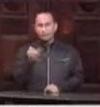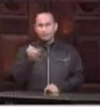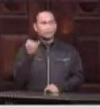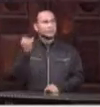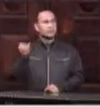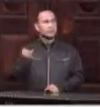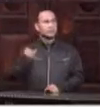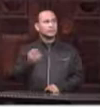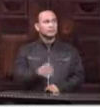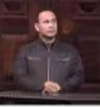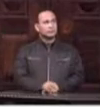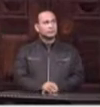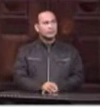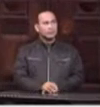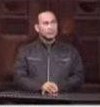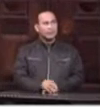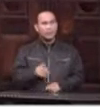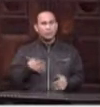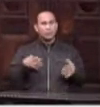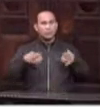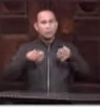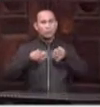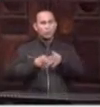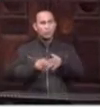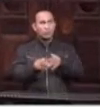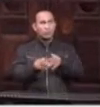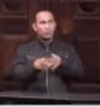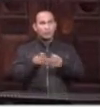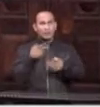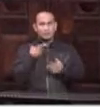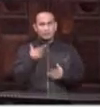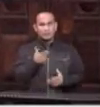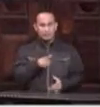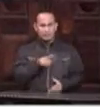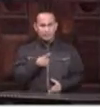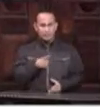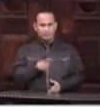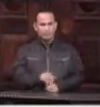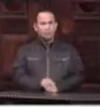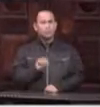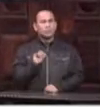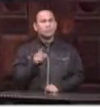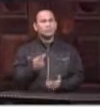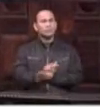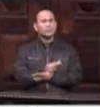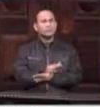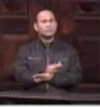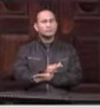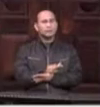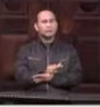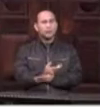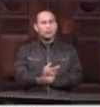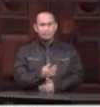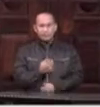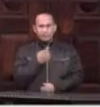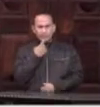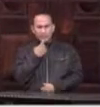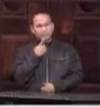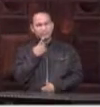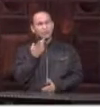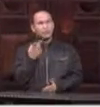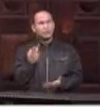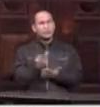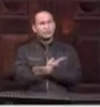importante e interessante, que é a campanha Liberte o Nosso Sagrado. O que é isso? Recentemente, eu fui procurado